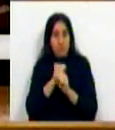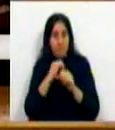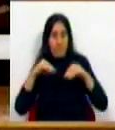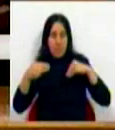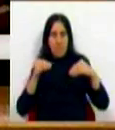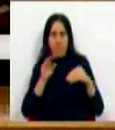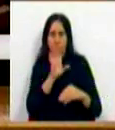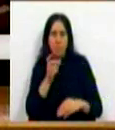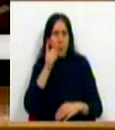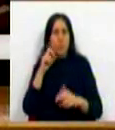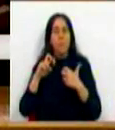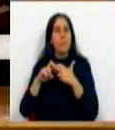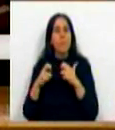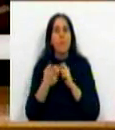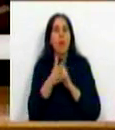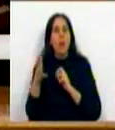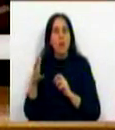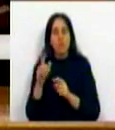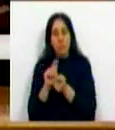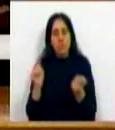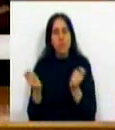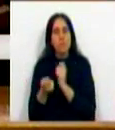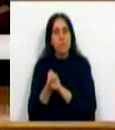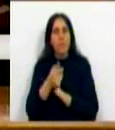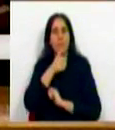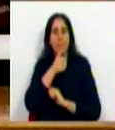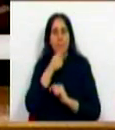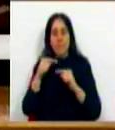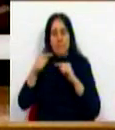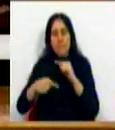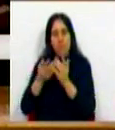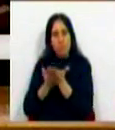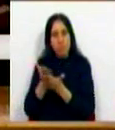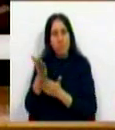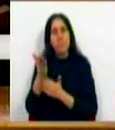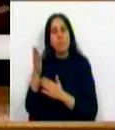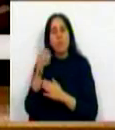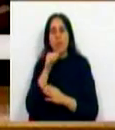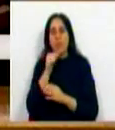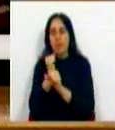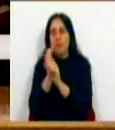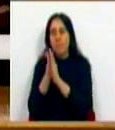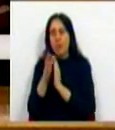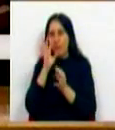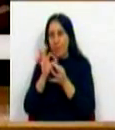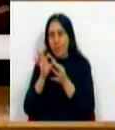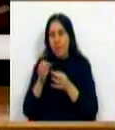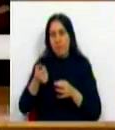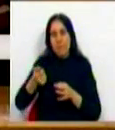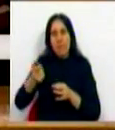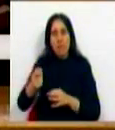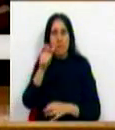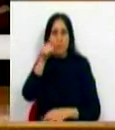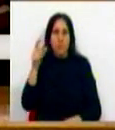si. O problema está na sua transformação em ciclos sucessivos de inserções temporárias na vida das pessoas. O problema